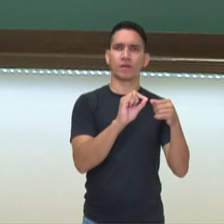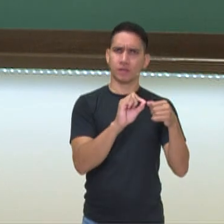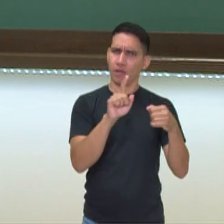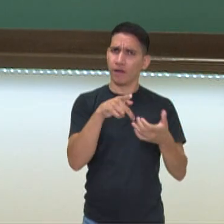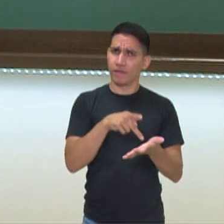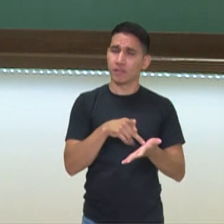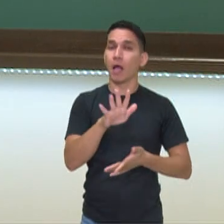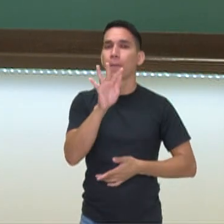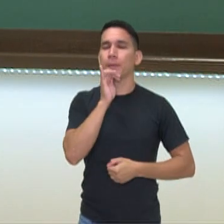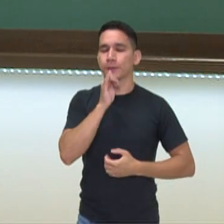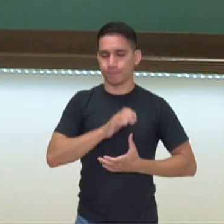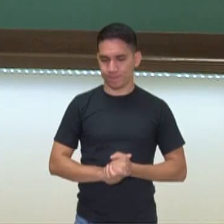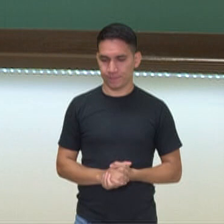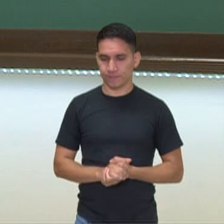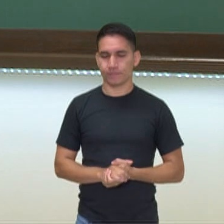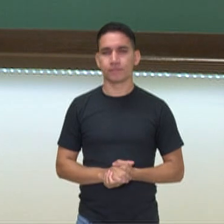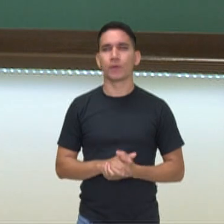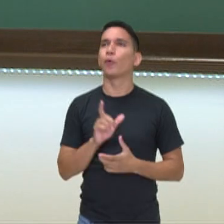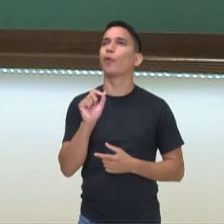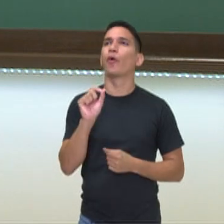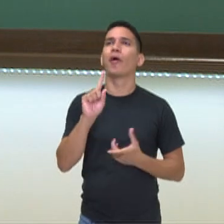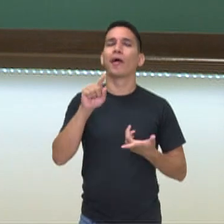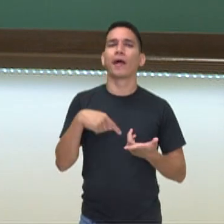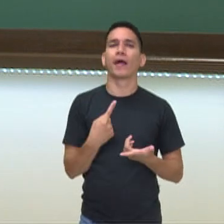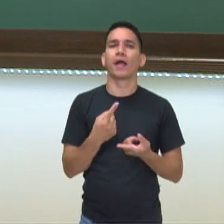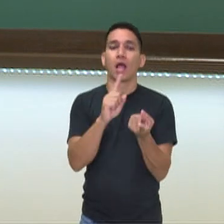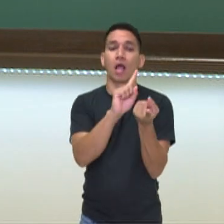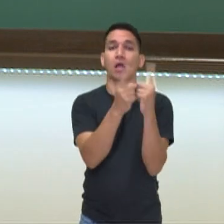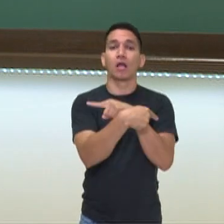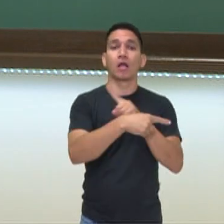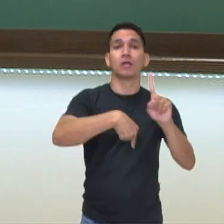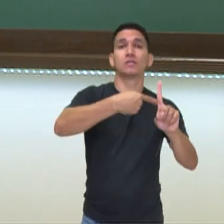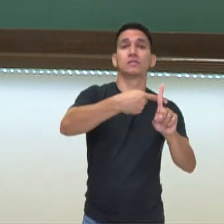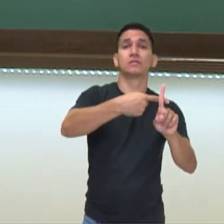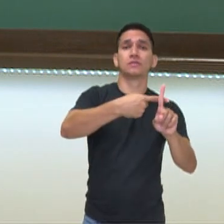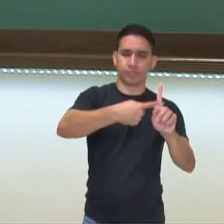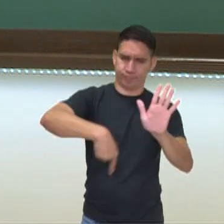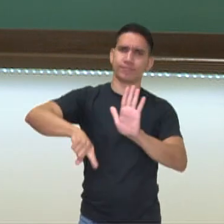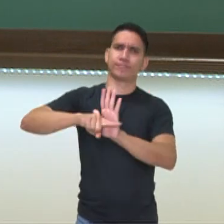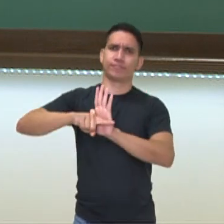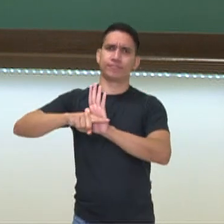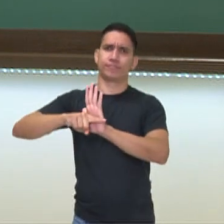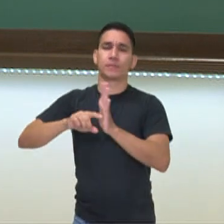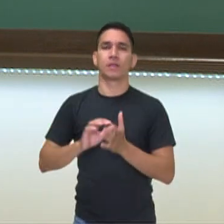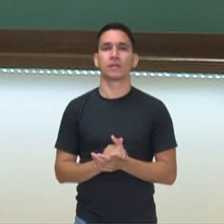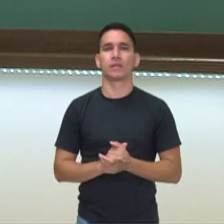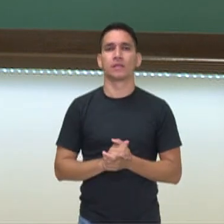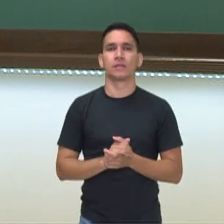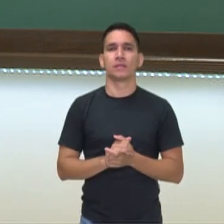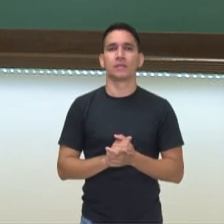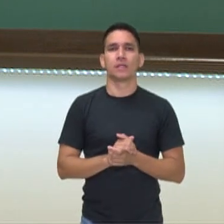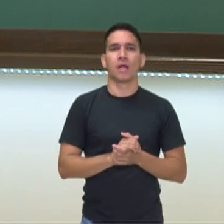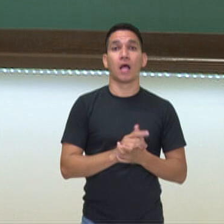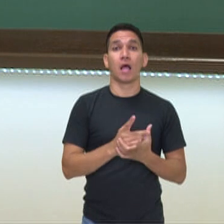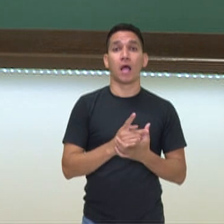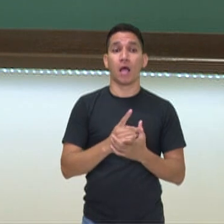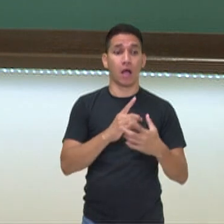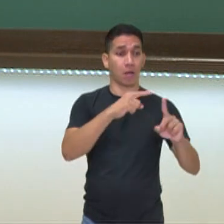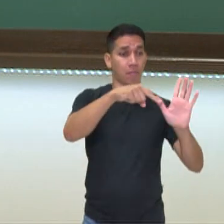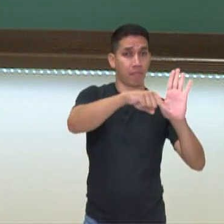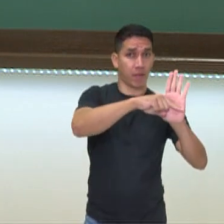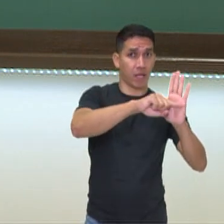verdade? Por exemplo, quem é a operação inversa da adição? Subtração. Quem é a inversa da